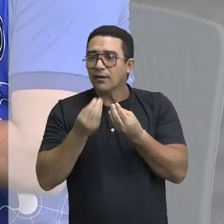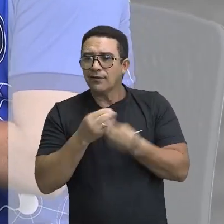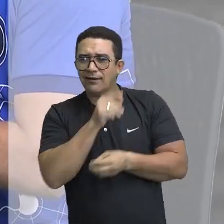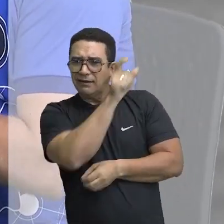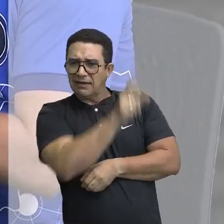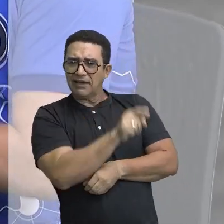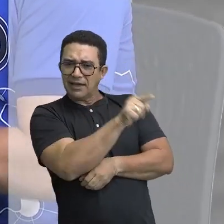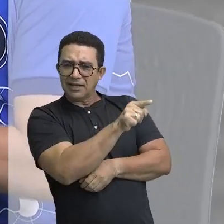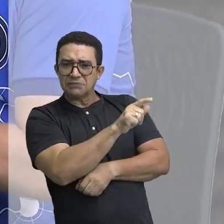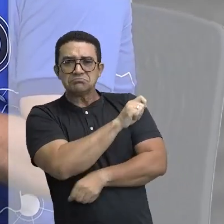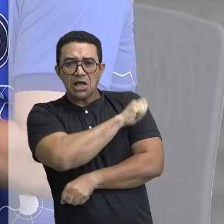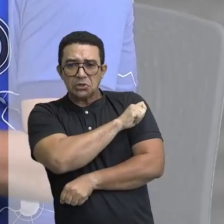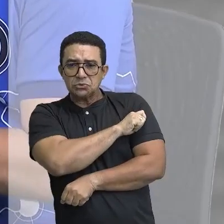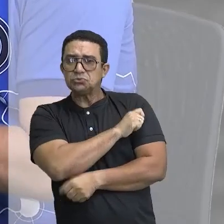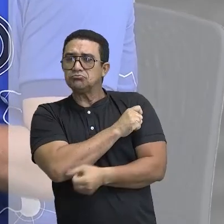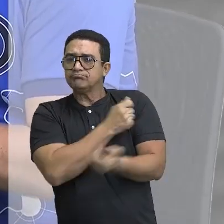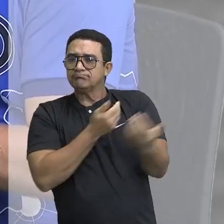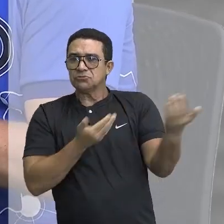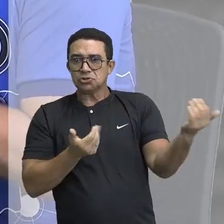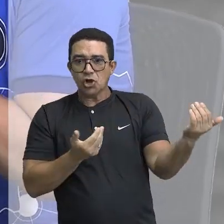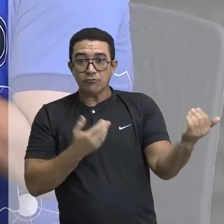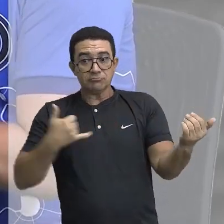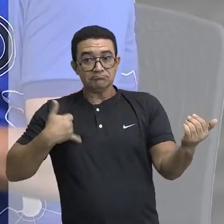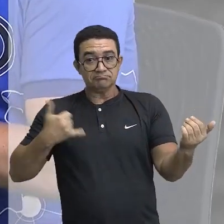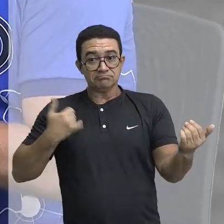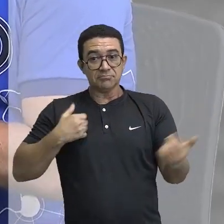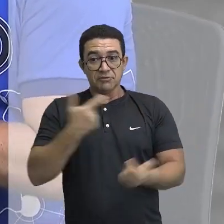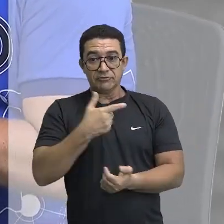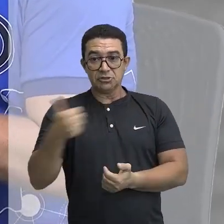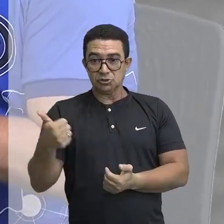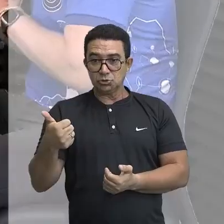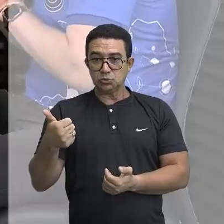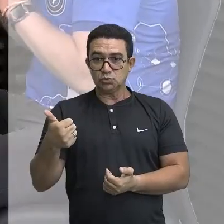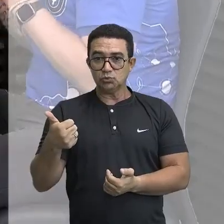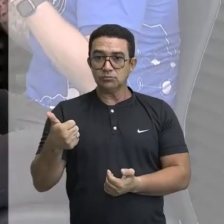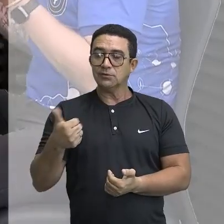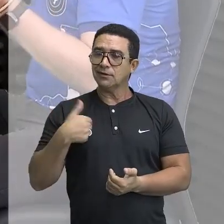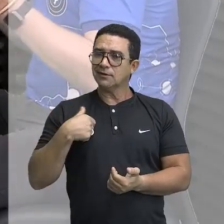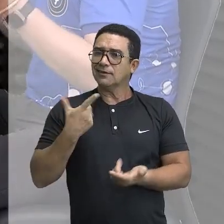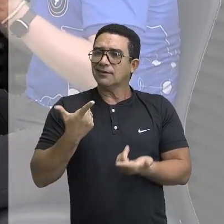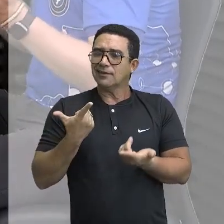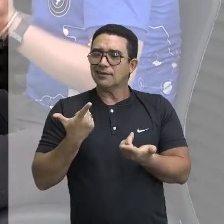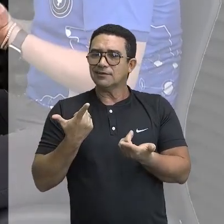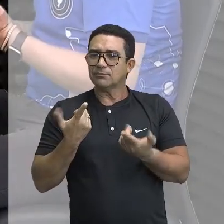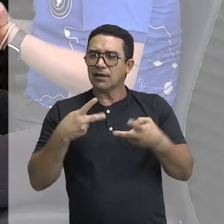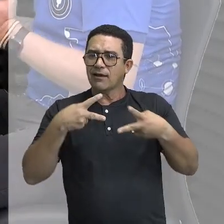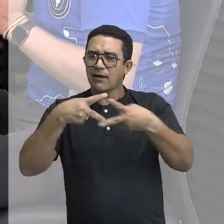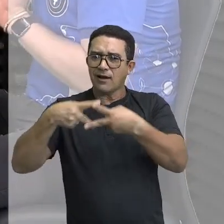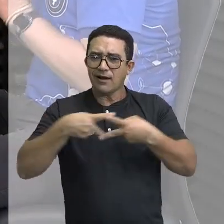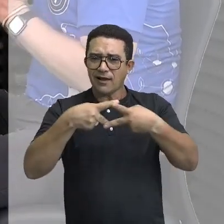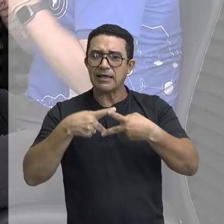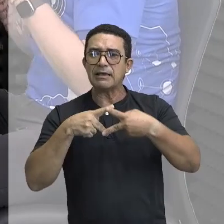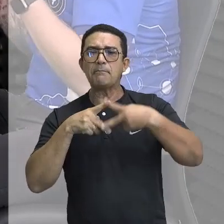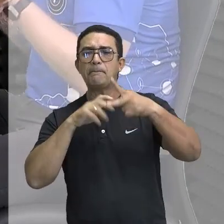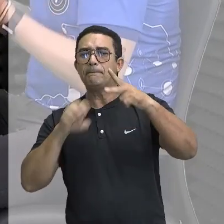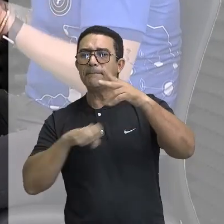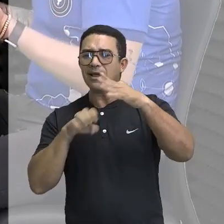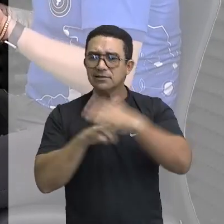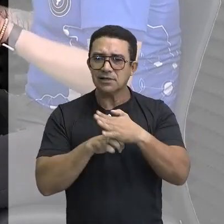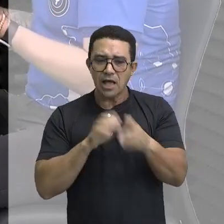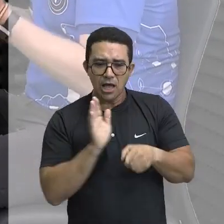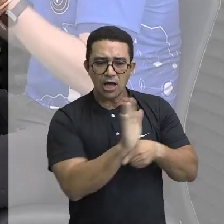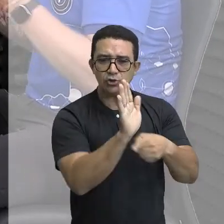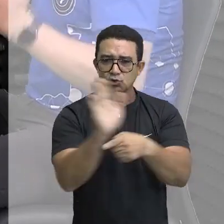aluno, um jovem de 21 anos, que administra um conjunto de empresas para ajudar